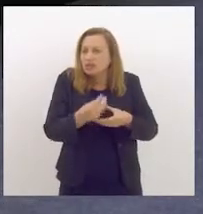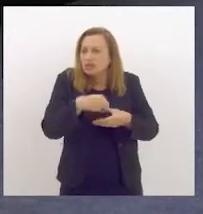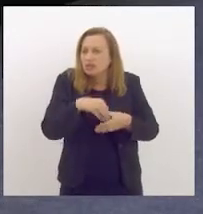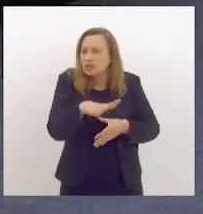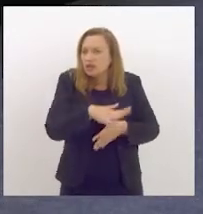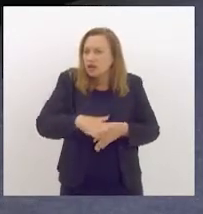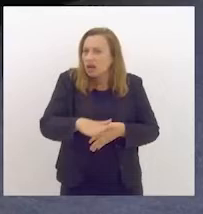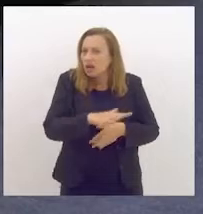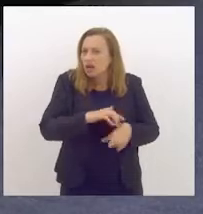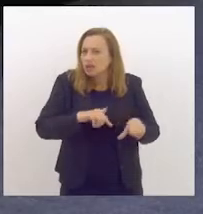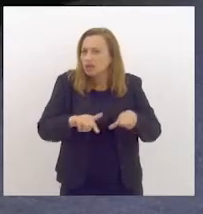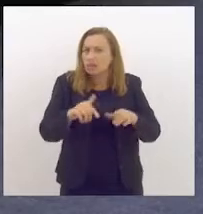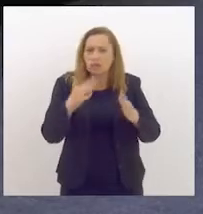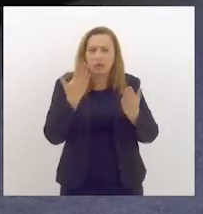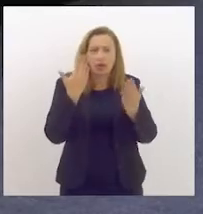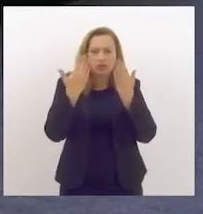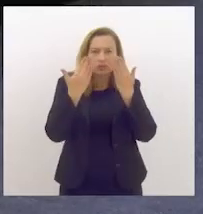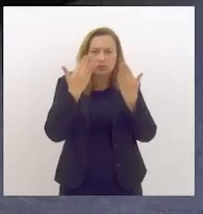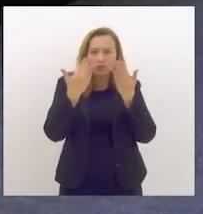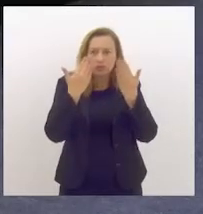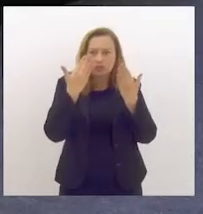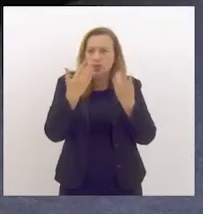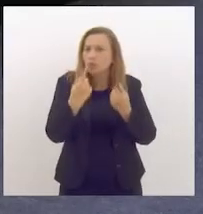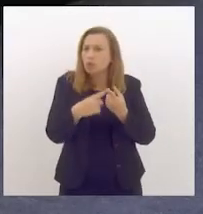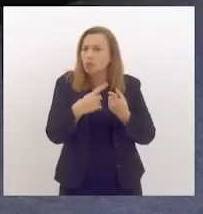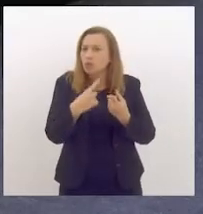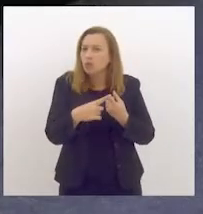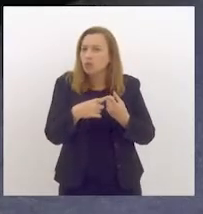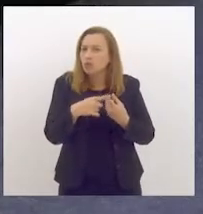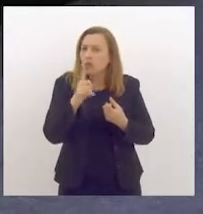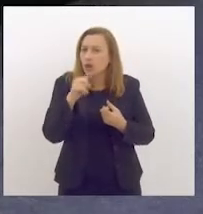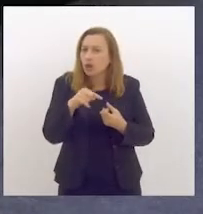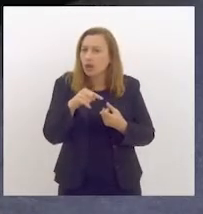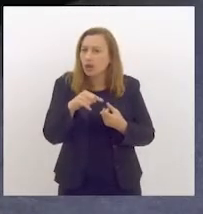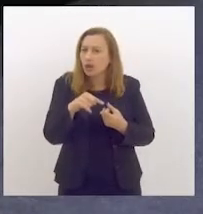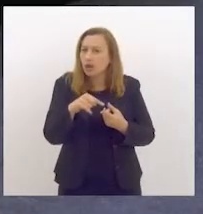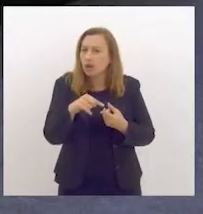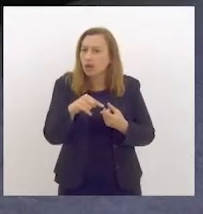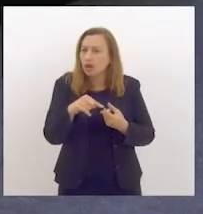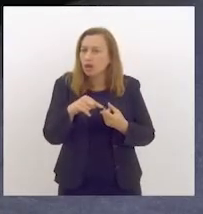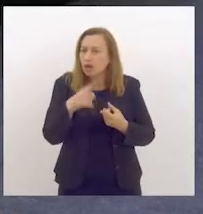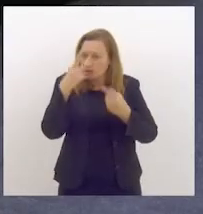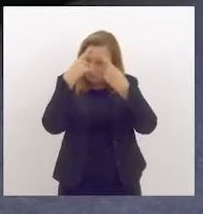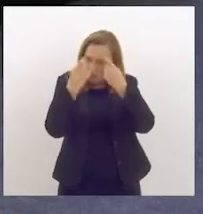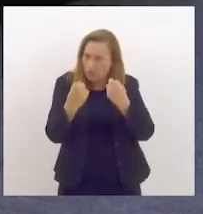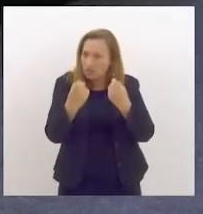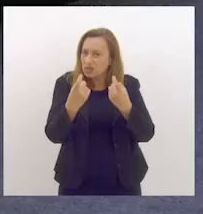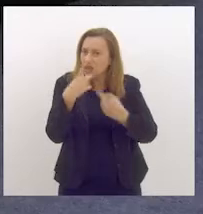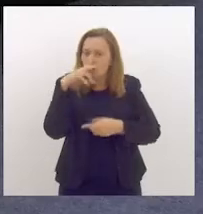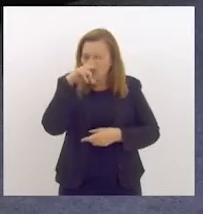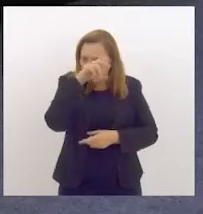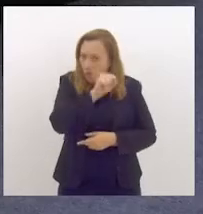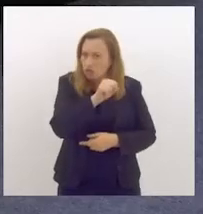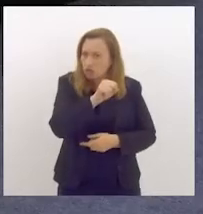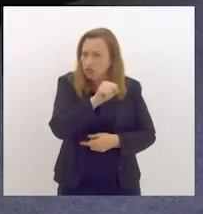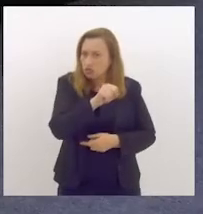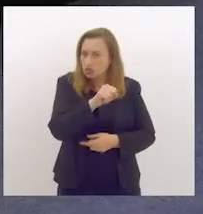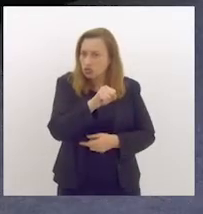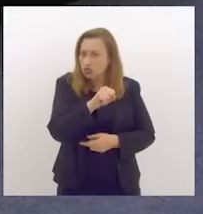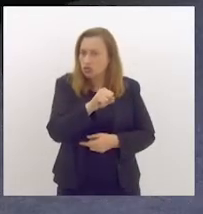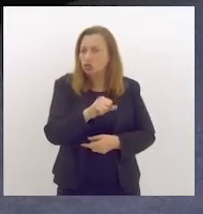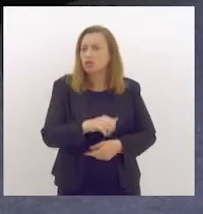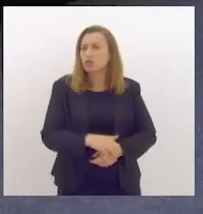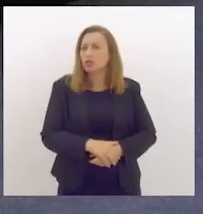área da na psicologia porque é uma agressão muito forte é uma agressão que